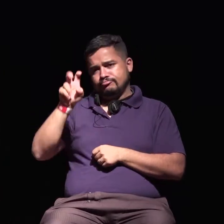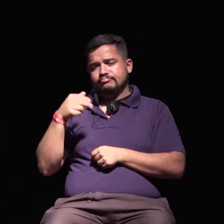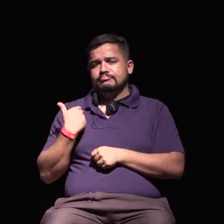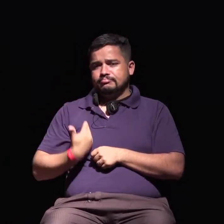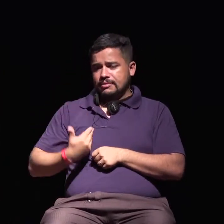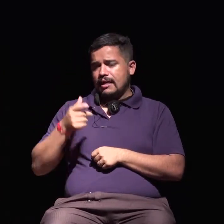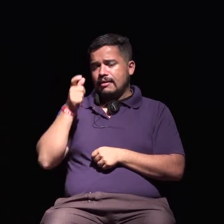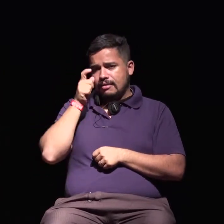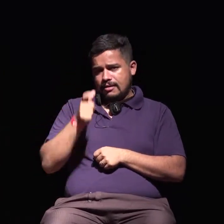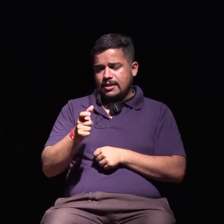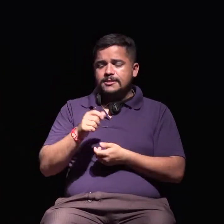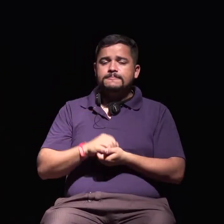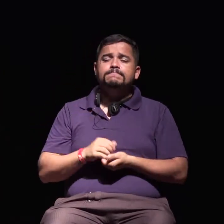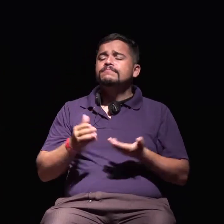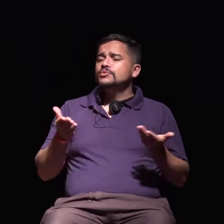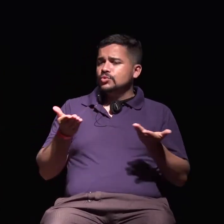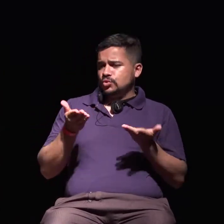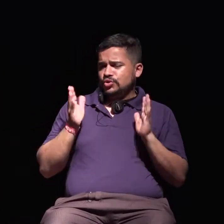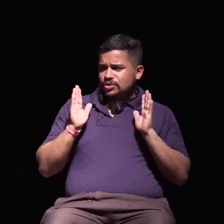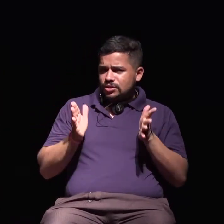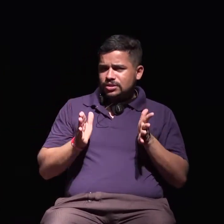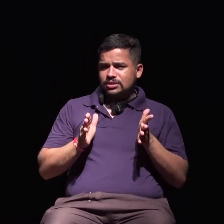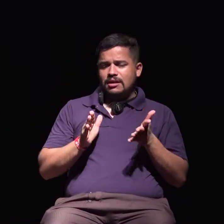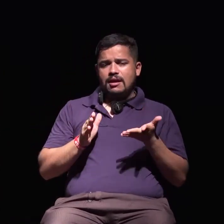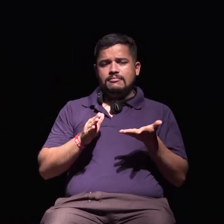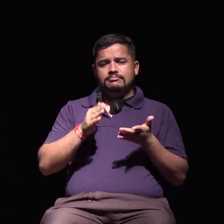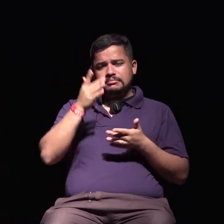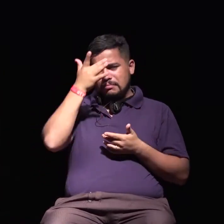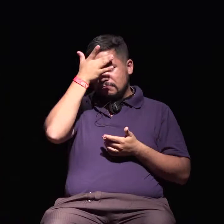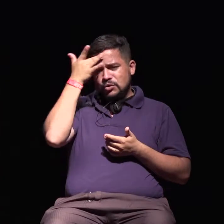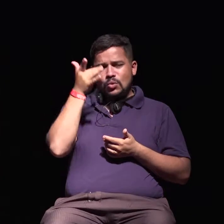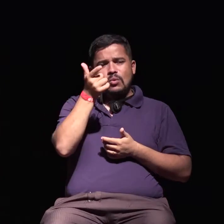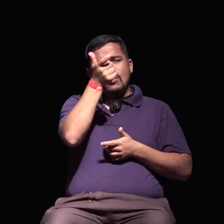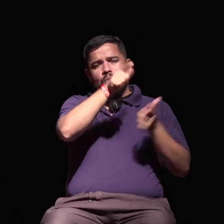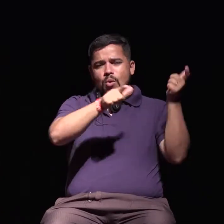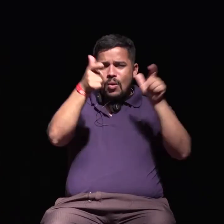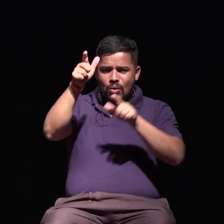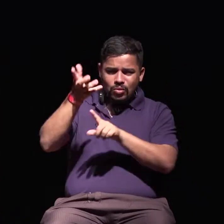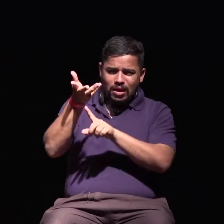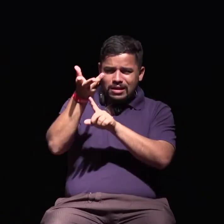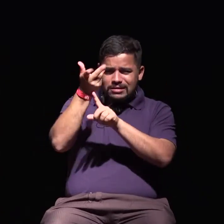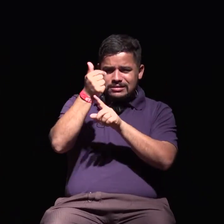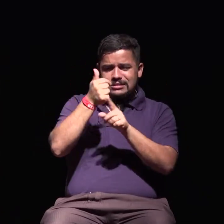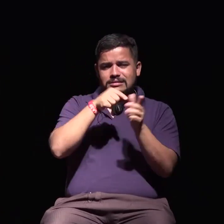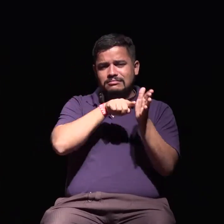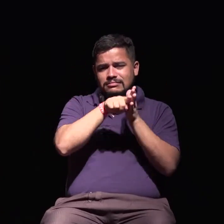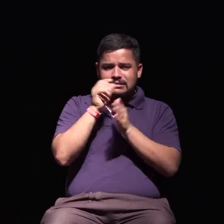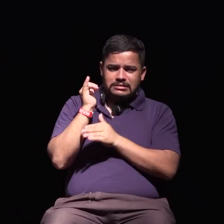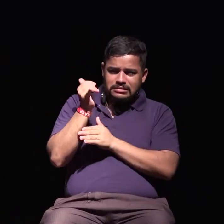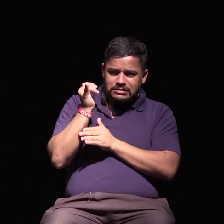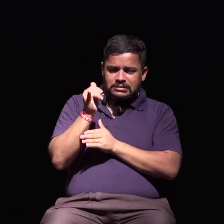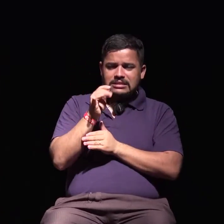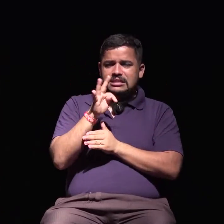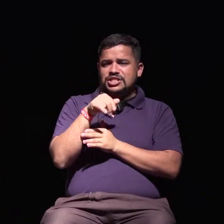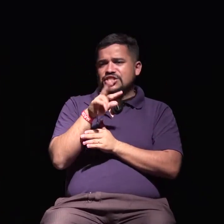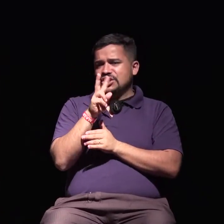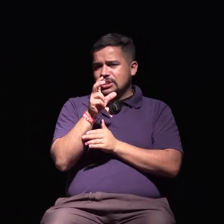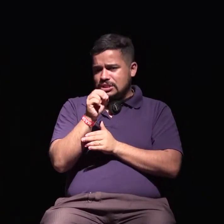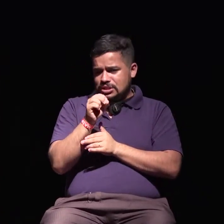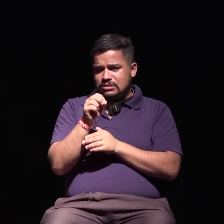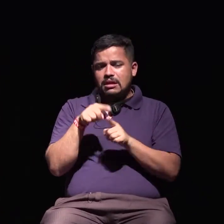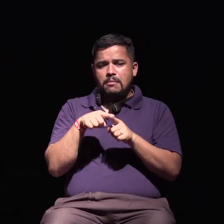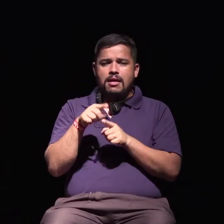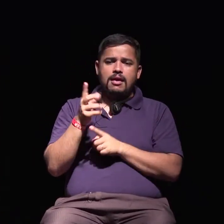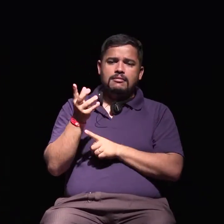E hoje, especificamente, embora eu tenha abordado outros artistas na minha dissertação e na minha pesquisa, como Tino Sigal, que poderia ser